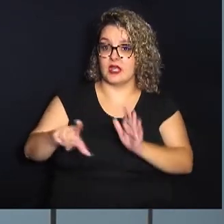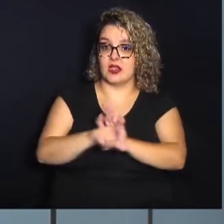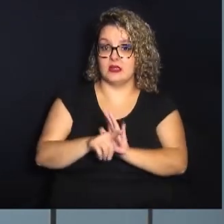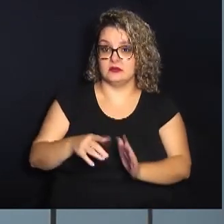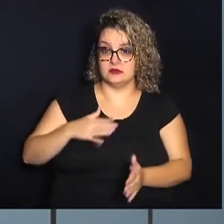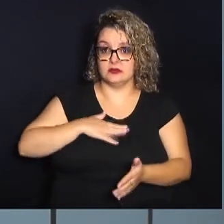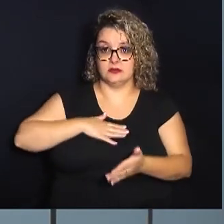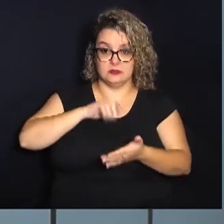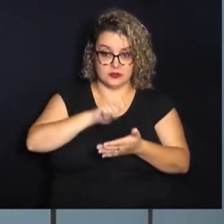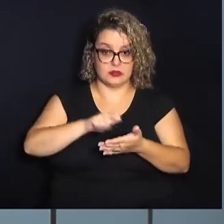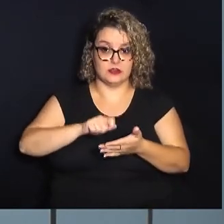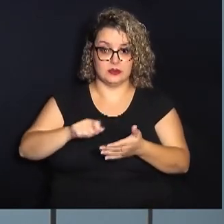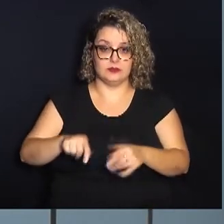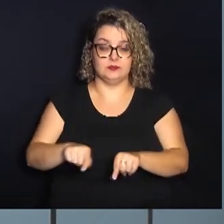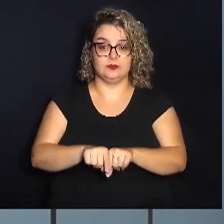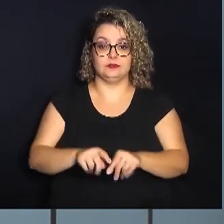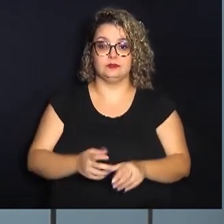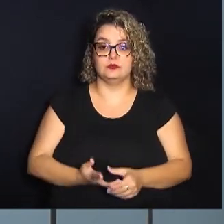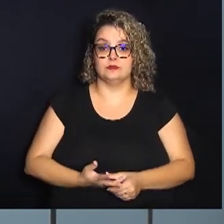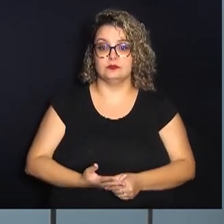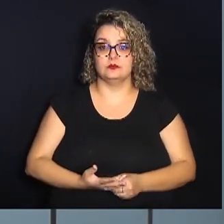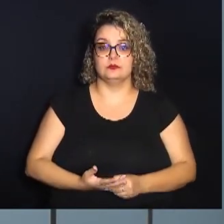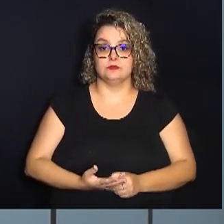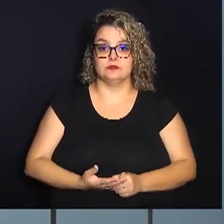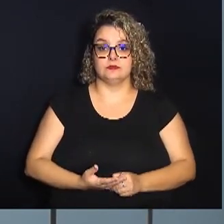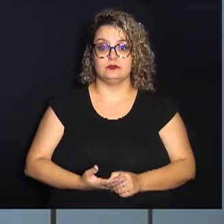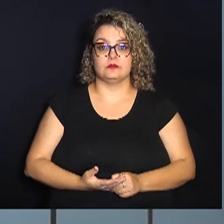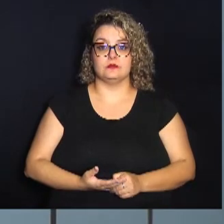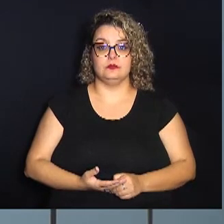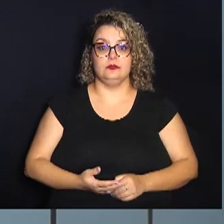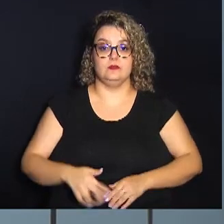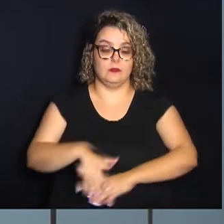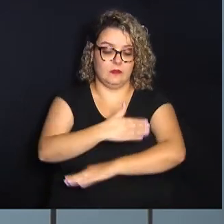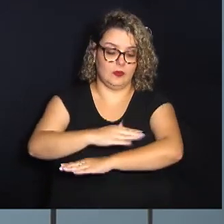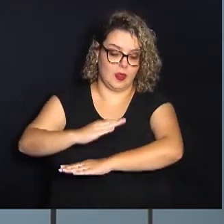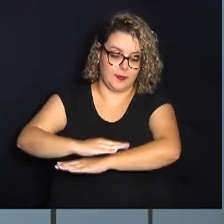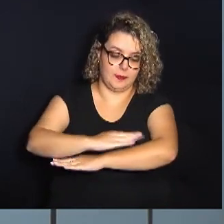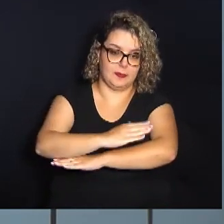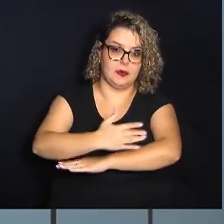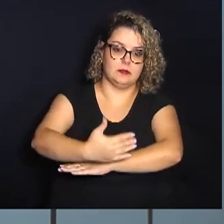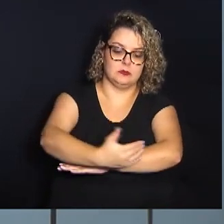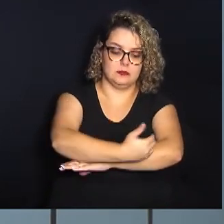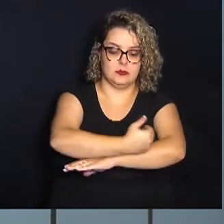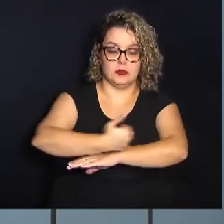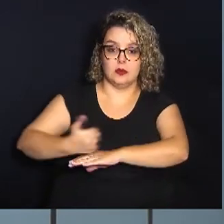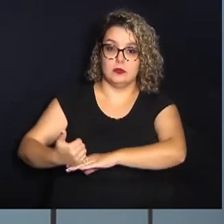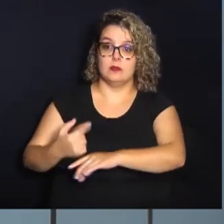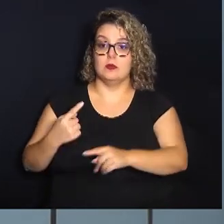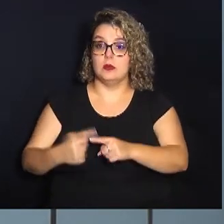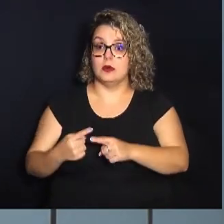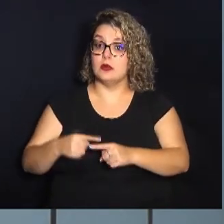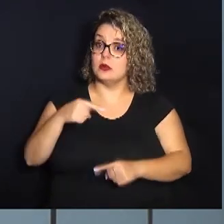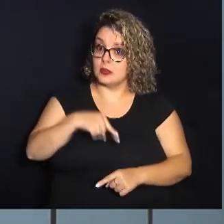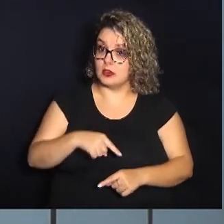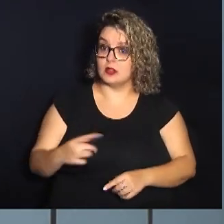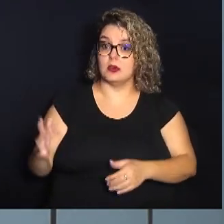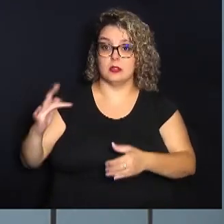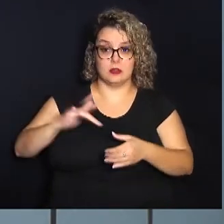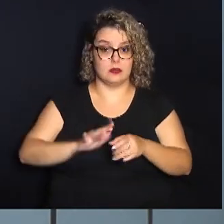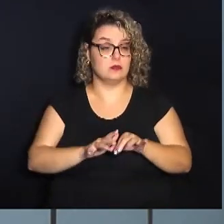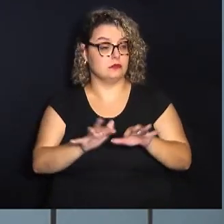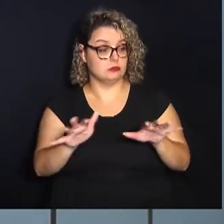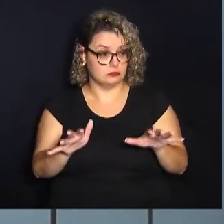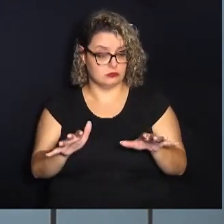minha, inclusive que é minha, de recolher esses carros que ficam na rua por muito tempo. Porque eles também são um criador de dengue